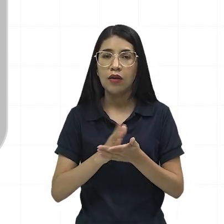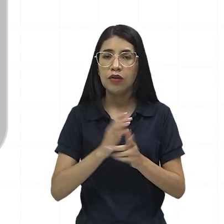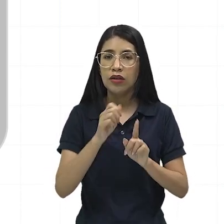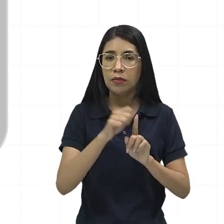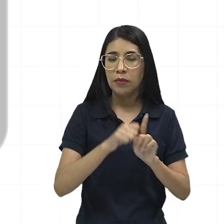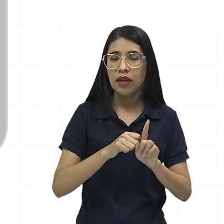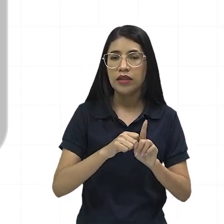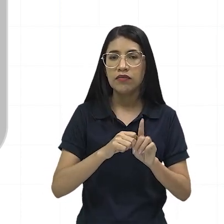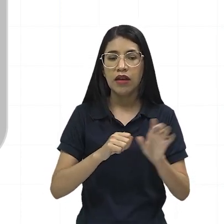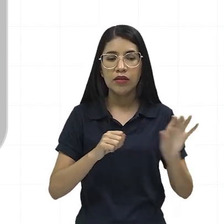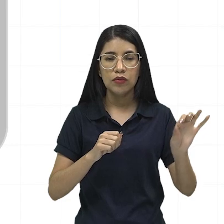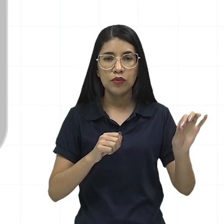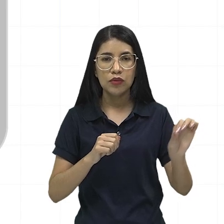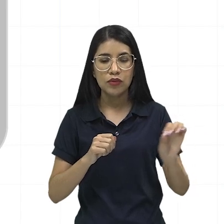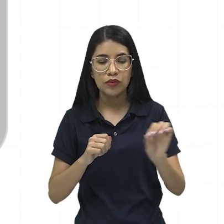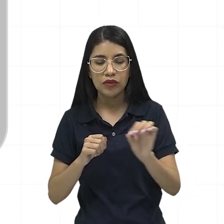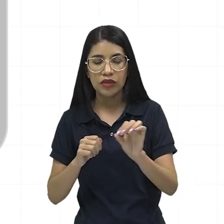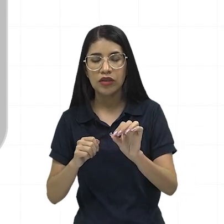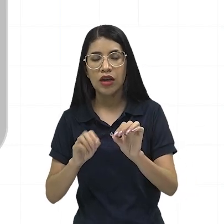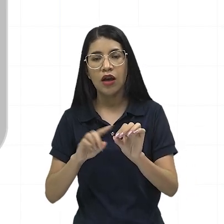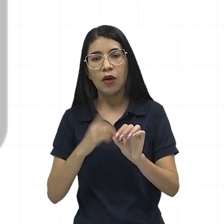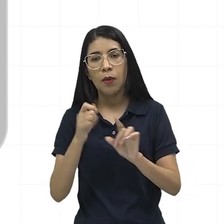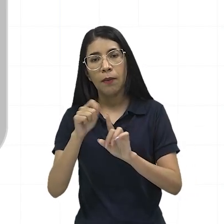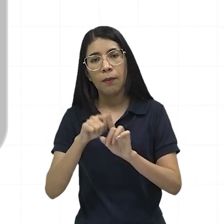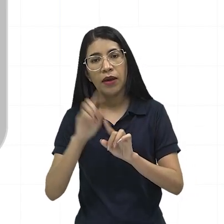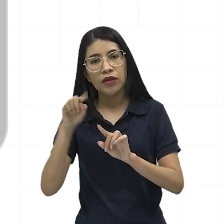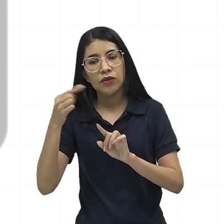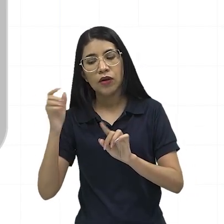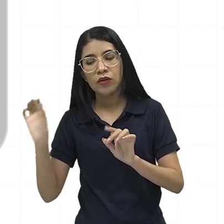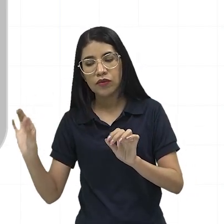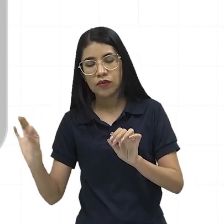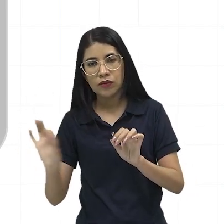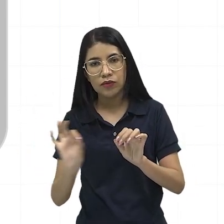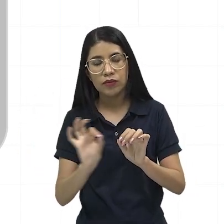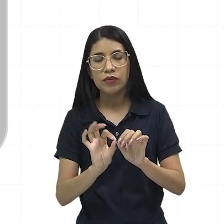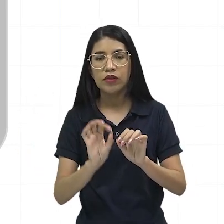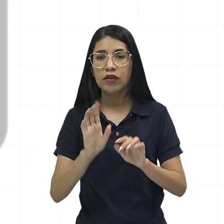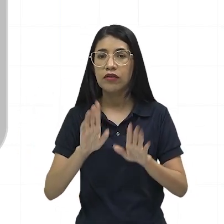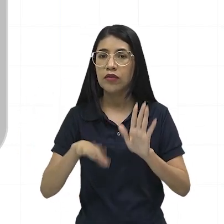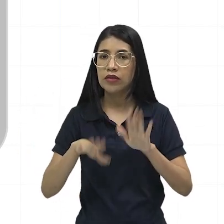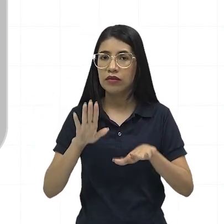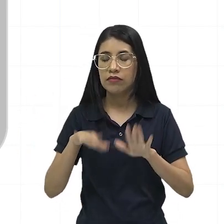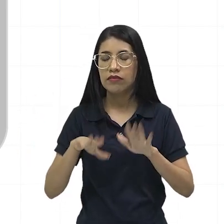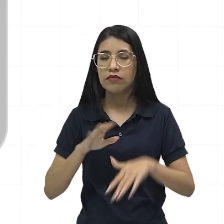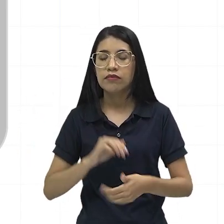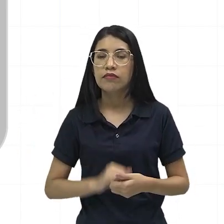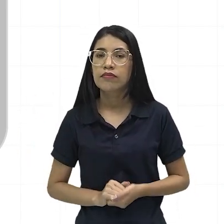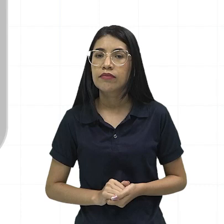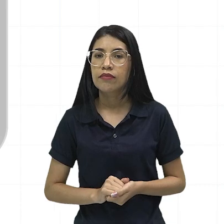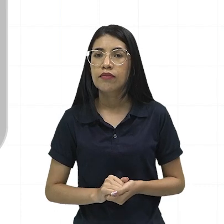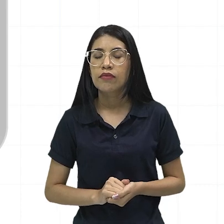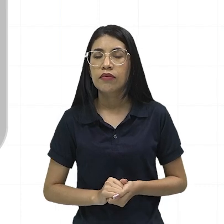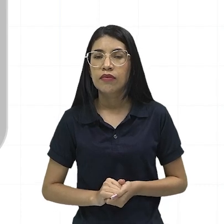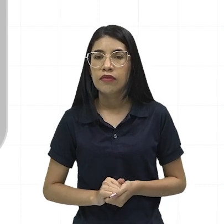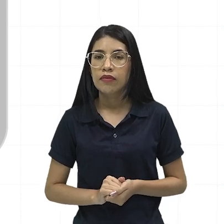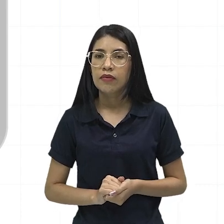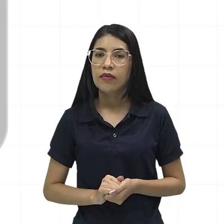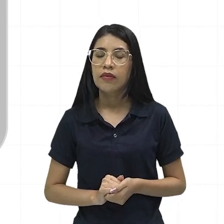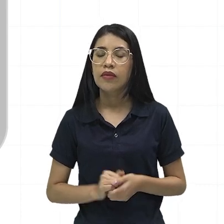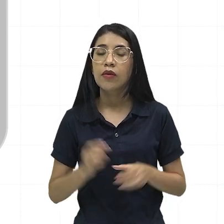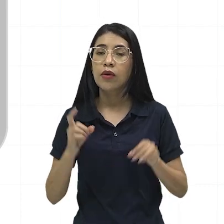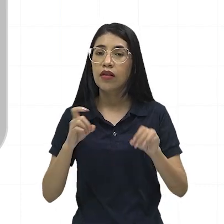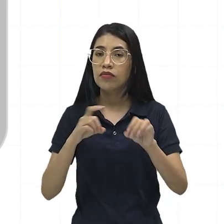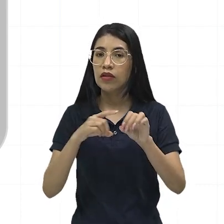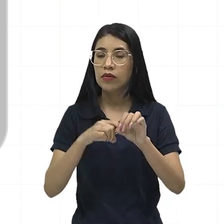um ovócito pelo lado esquerdo, outros pelo lado direito, então fica nessa alternância. Bom, geralmente a